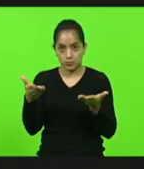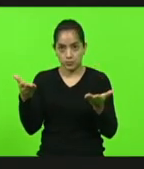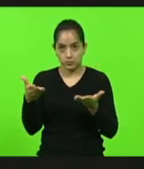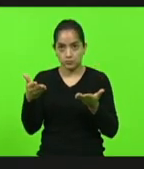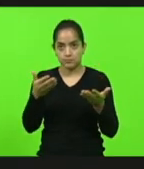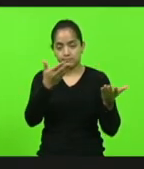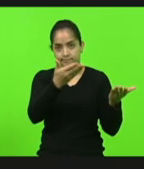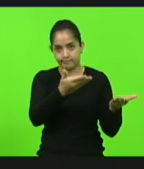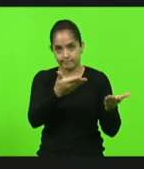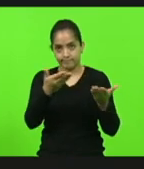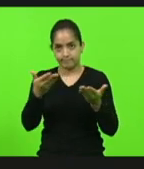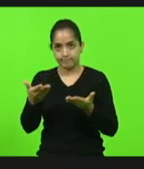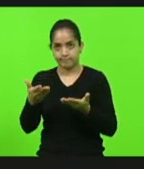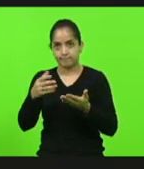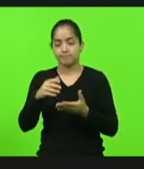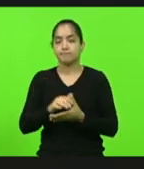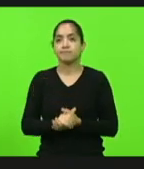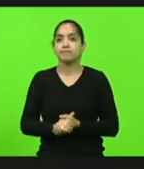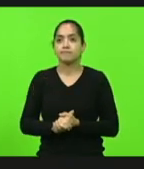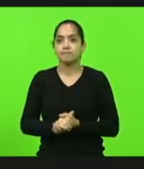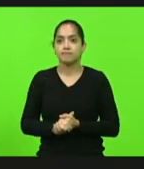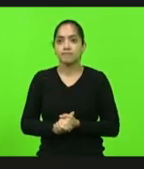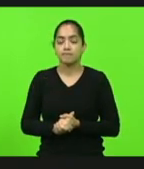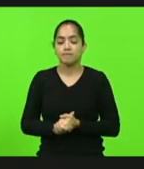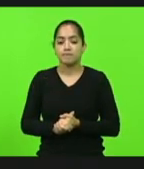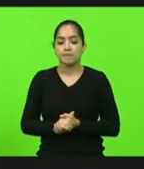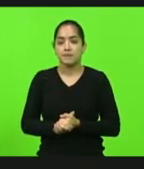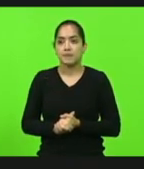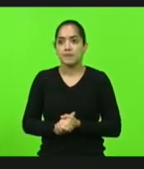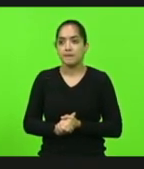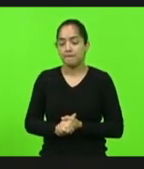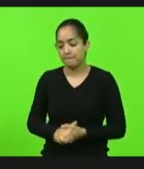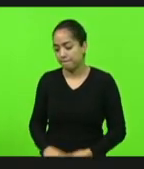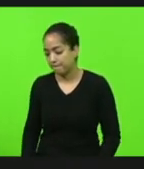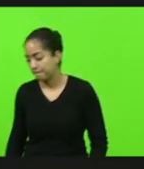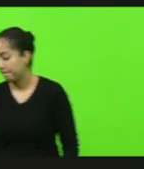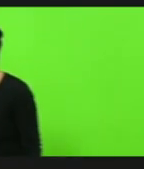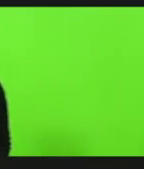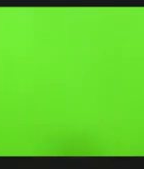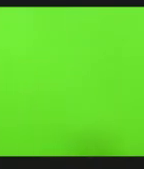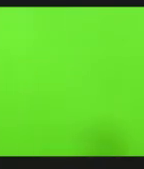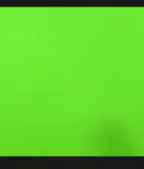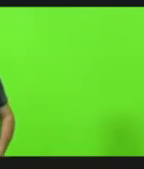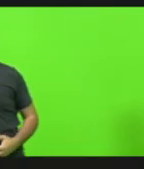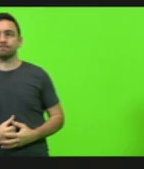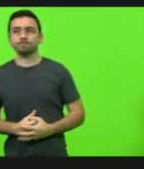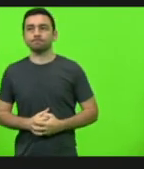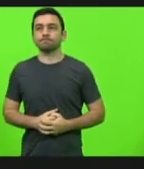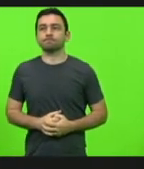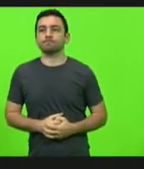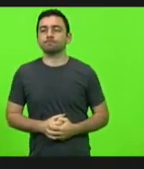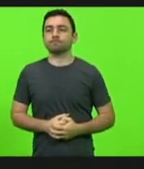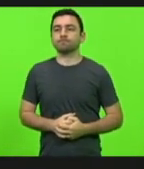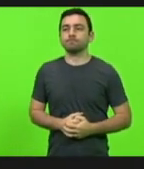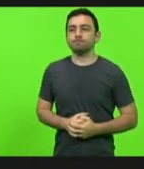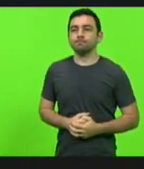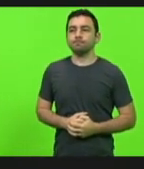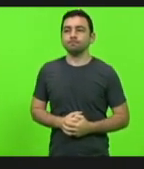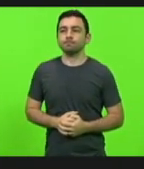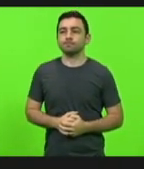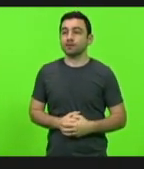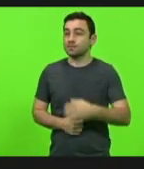Paulo Ferronato Oi bom dia Deputado de sempre ficar preso Bom dia